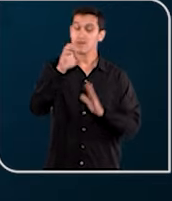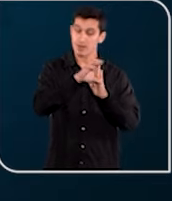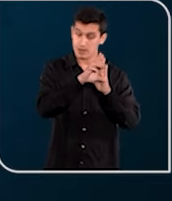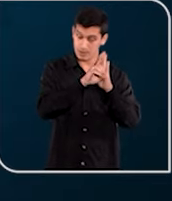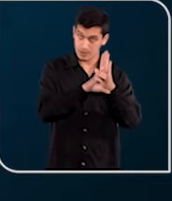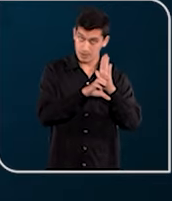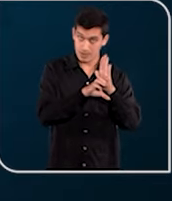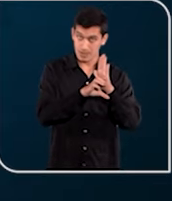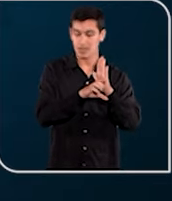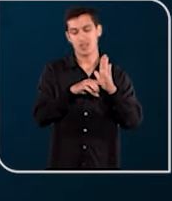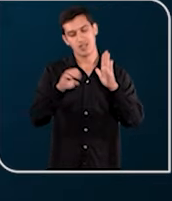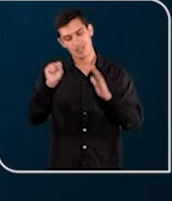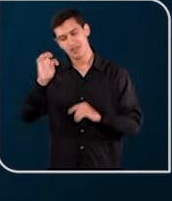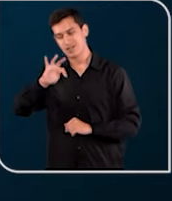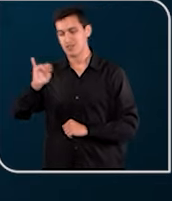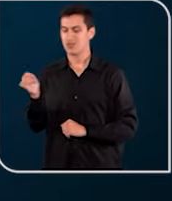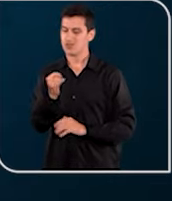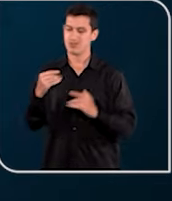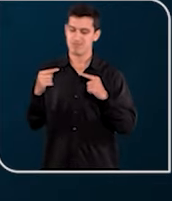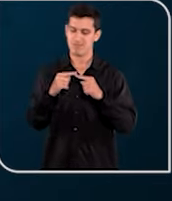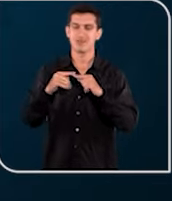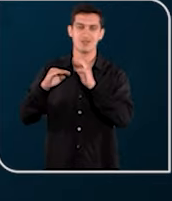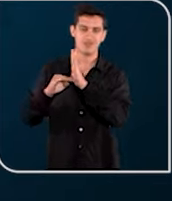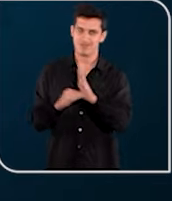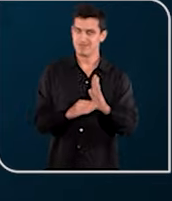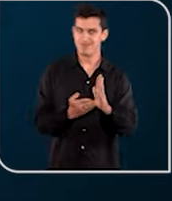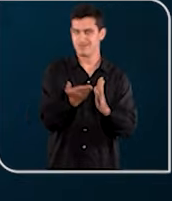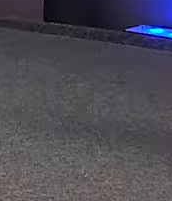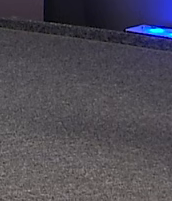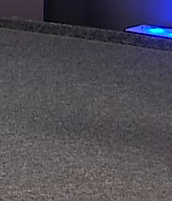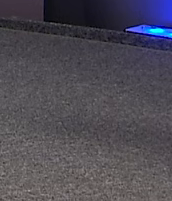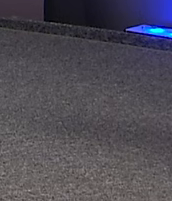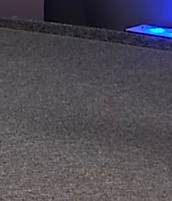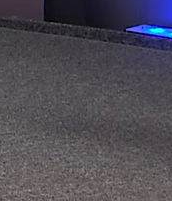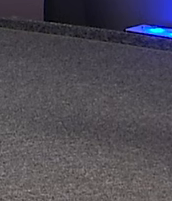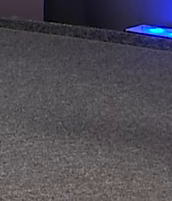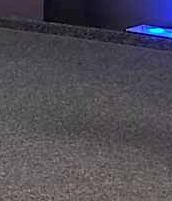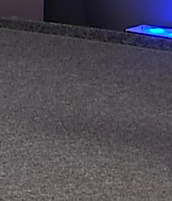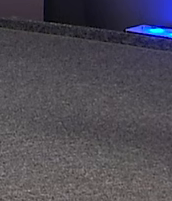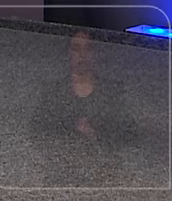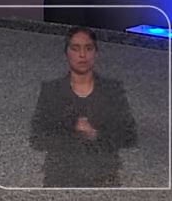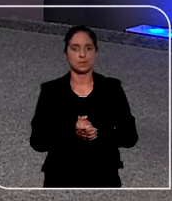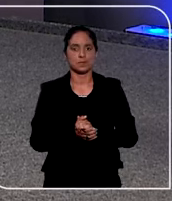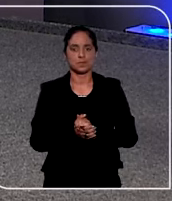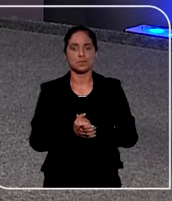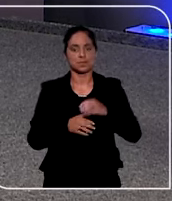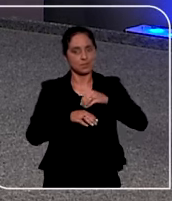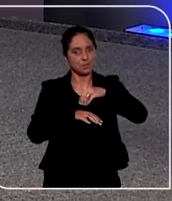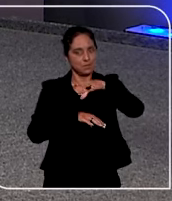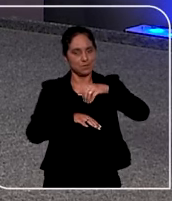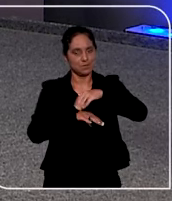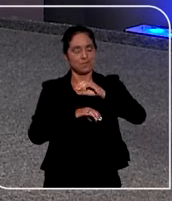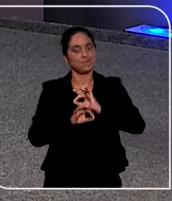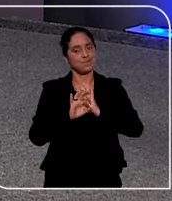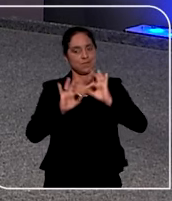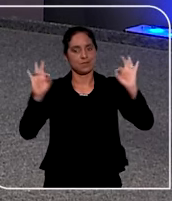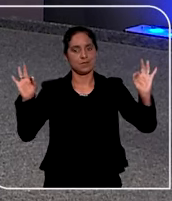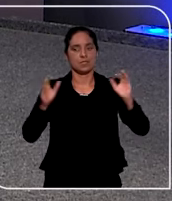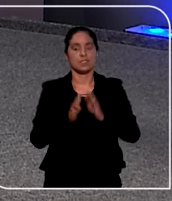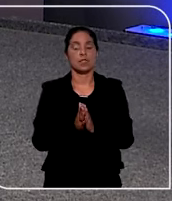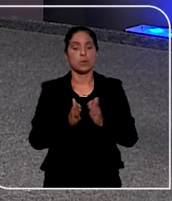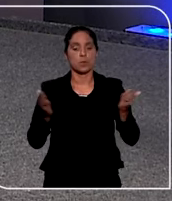solução para problemas no Direito do Consumidor tem decisão do STJ dicas